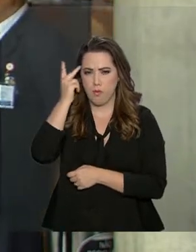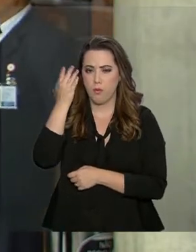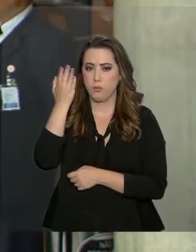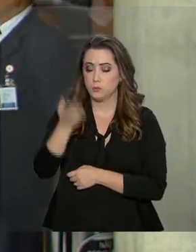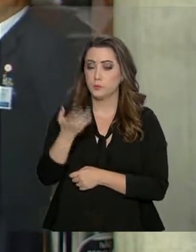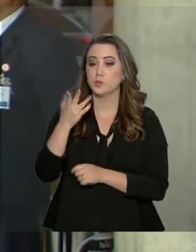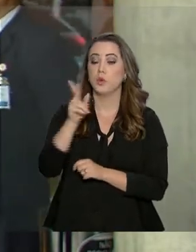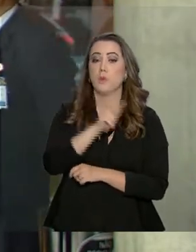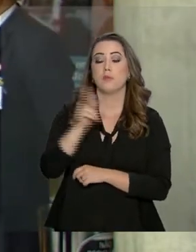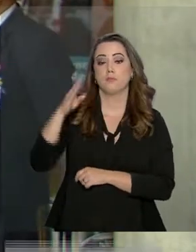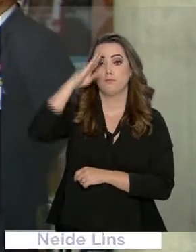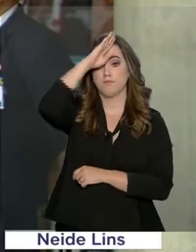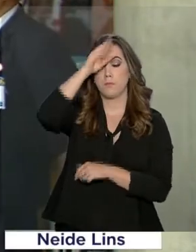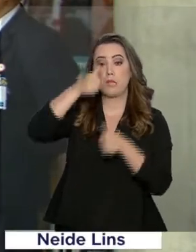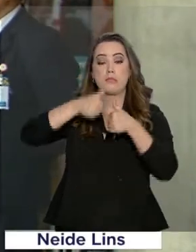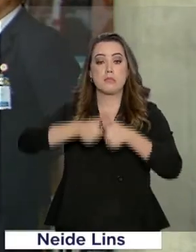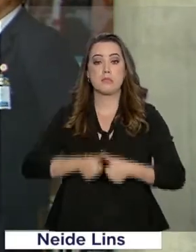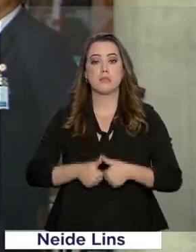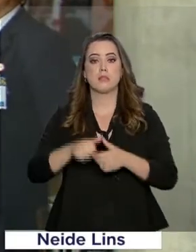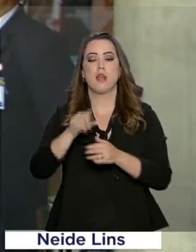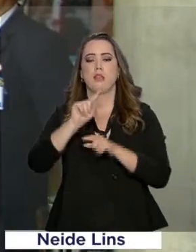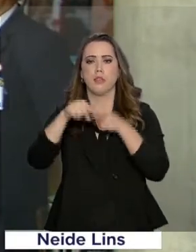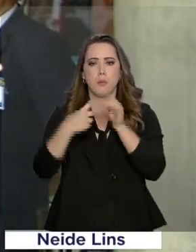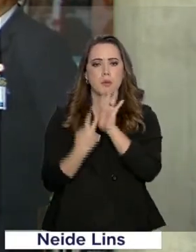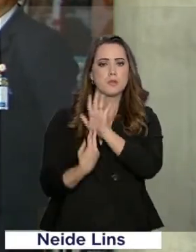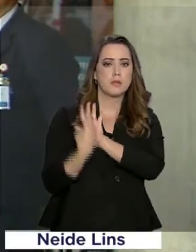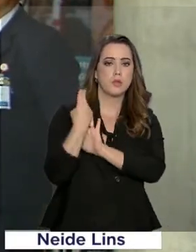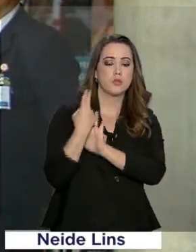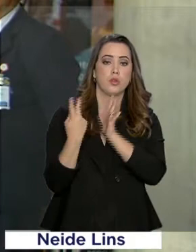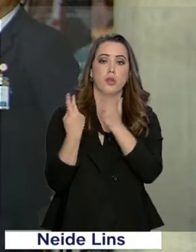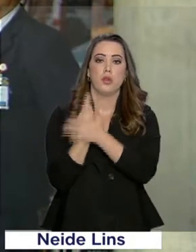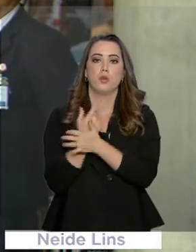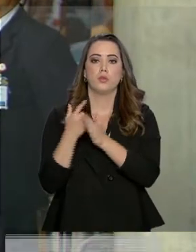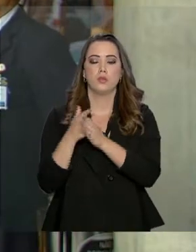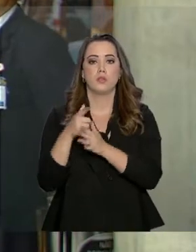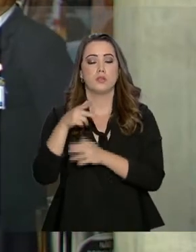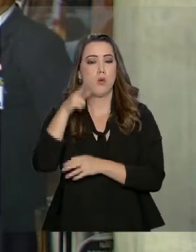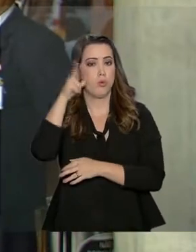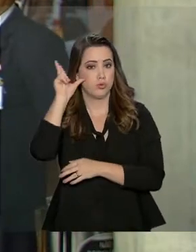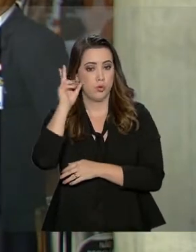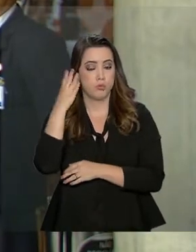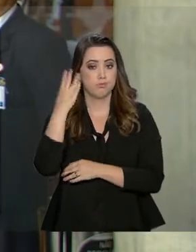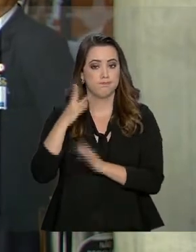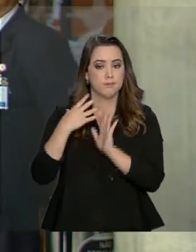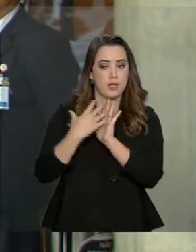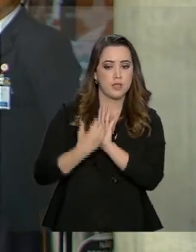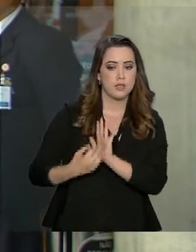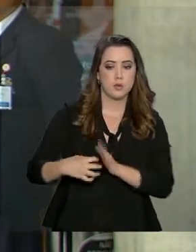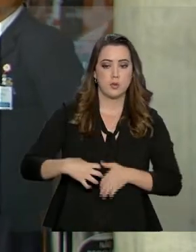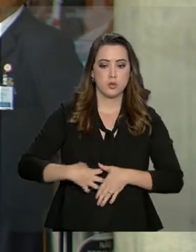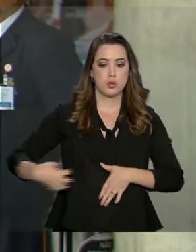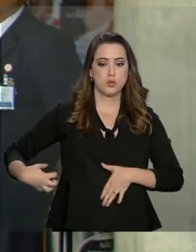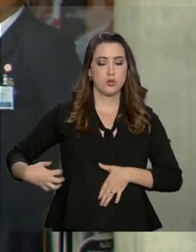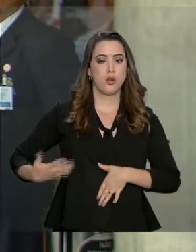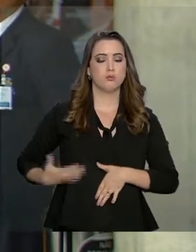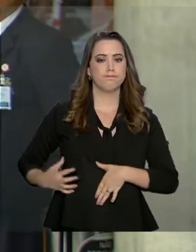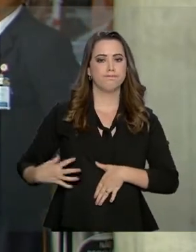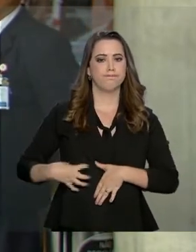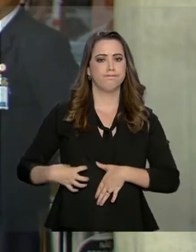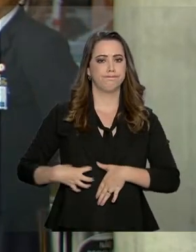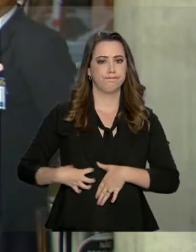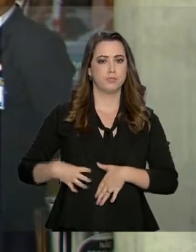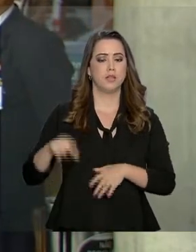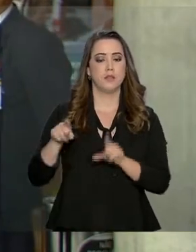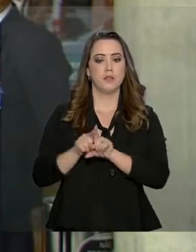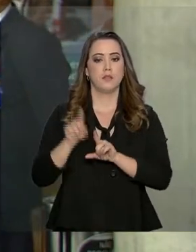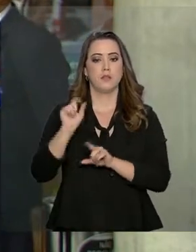onde o presidente Jair Bolsonaro se recupera da cirurgia realizada antes de ontem para a retirada da bolsa de